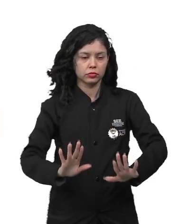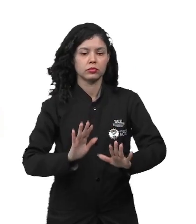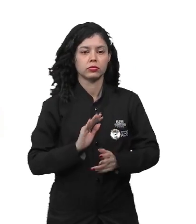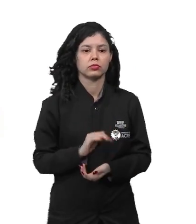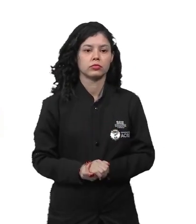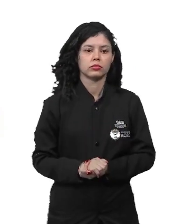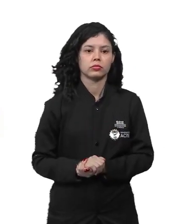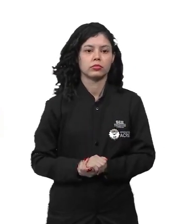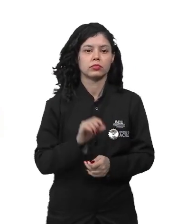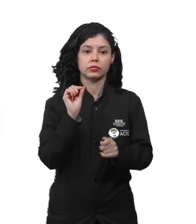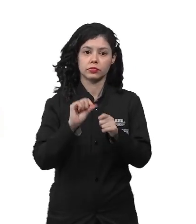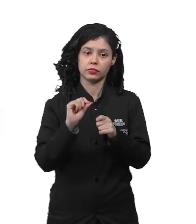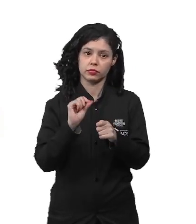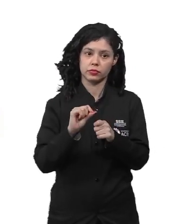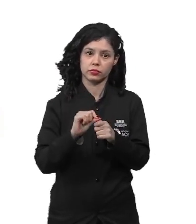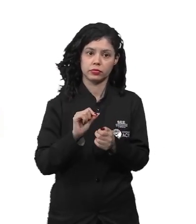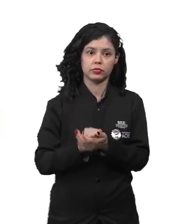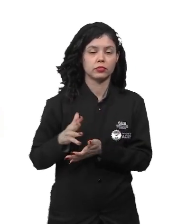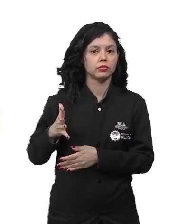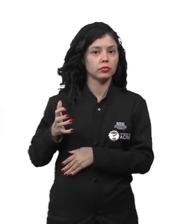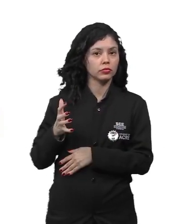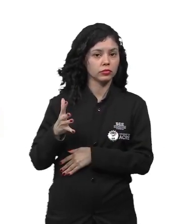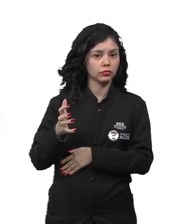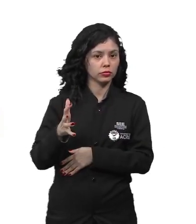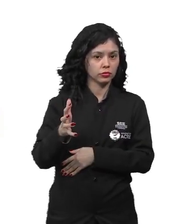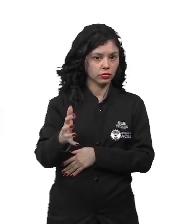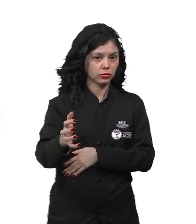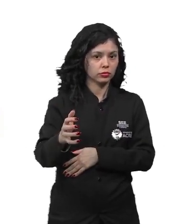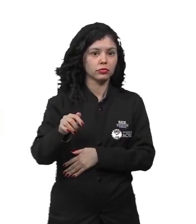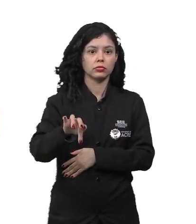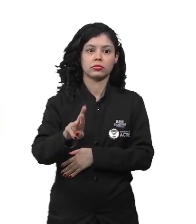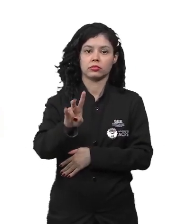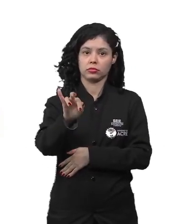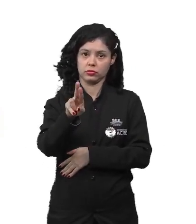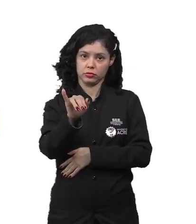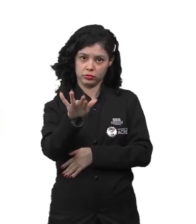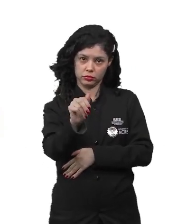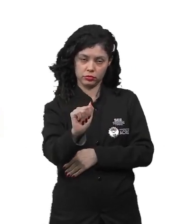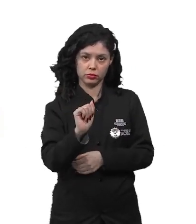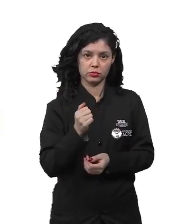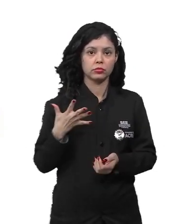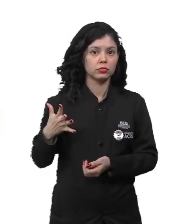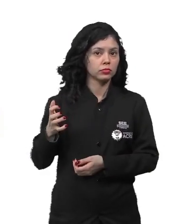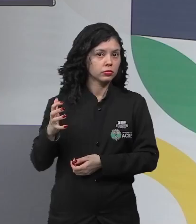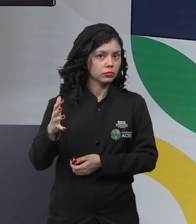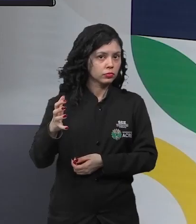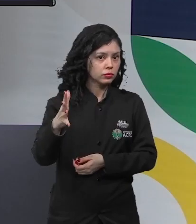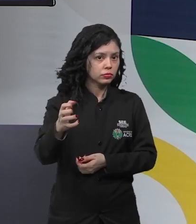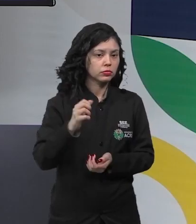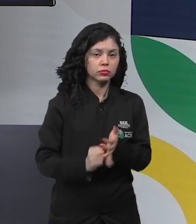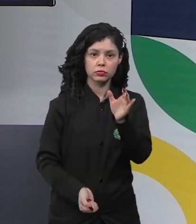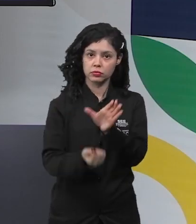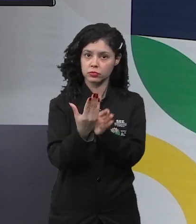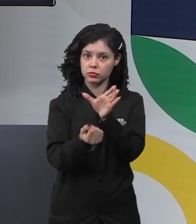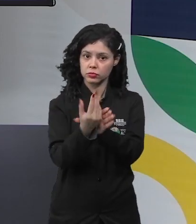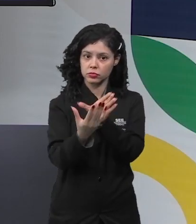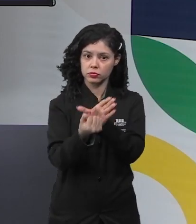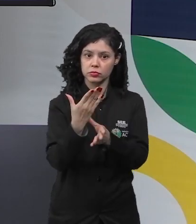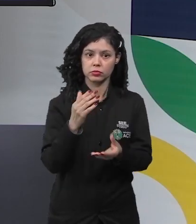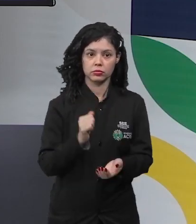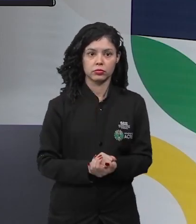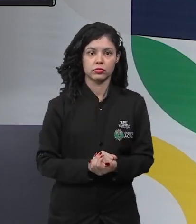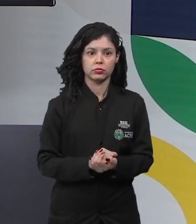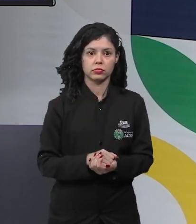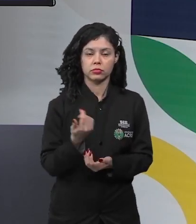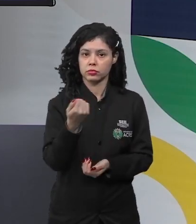pessoal, realizado pelas bactérias anaeróbicas. Essas bactérias, elas conseguem se reproduzir sem